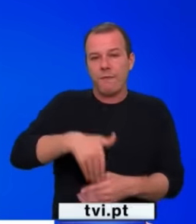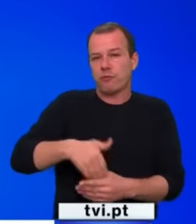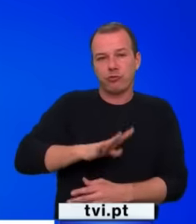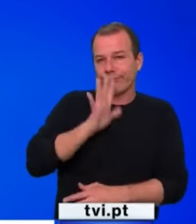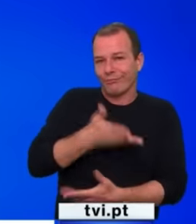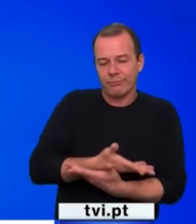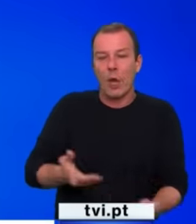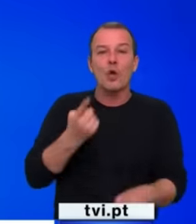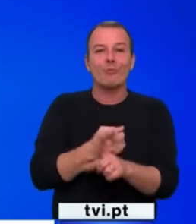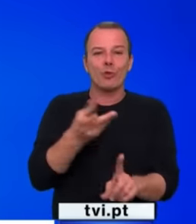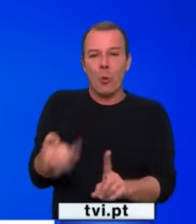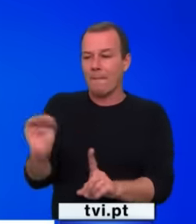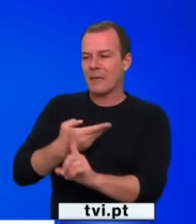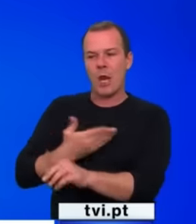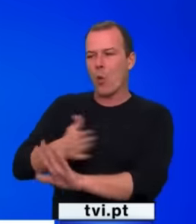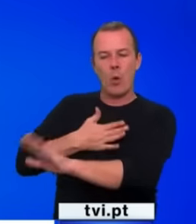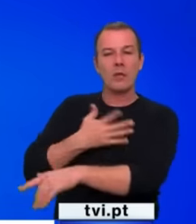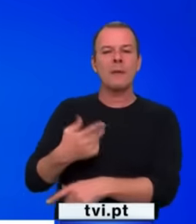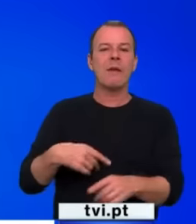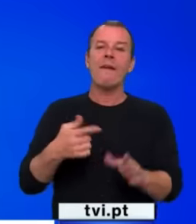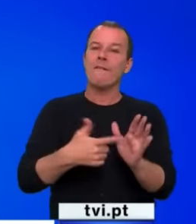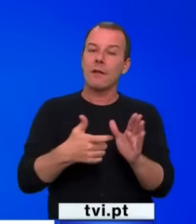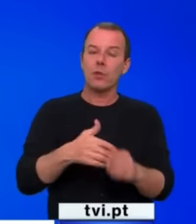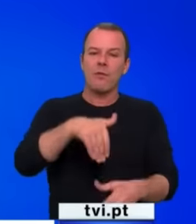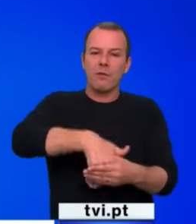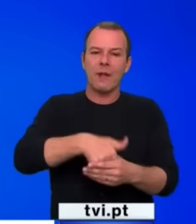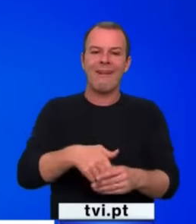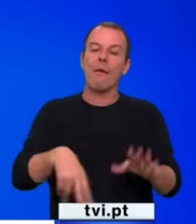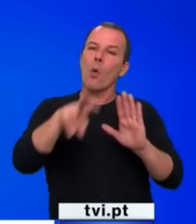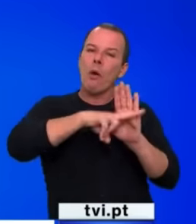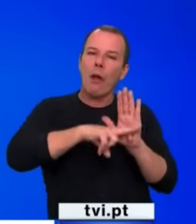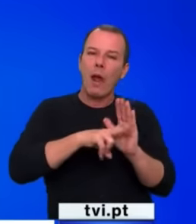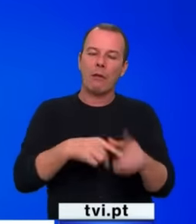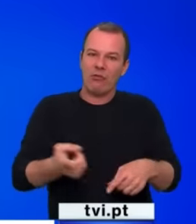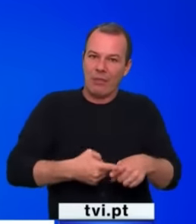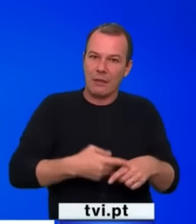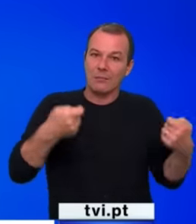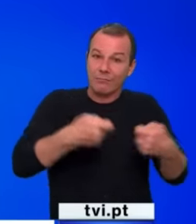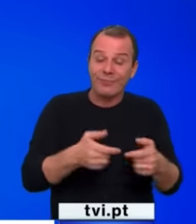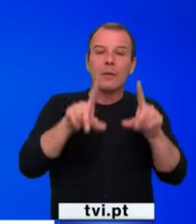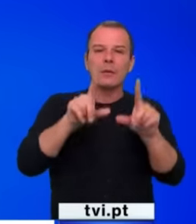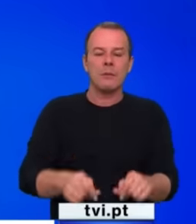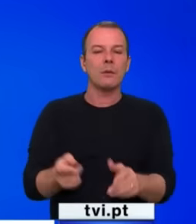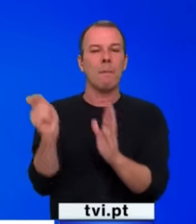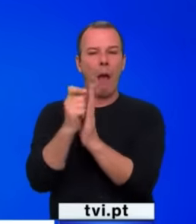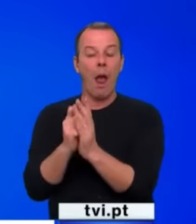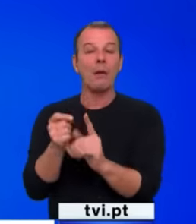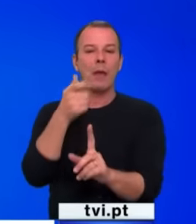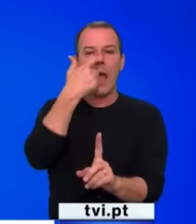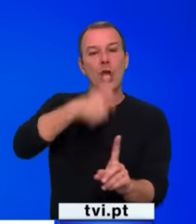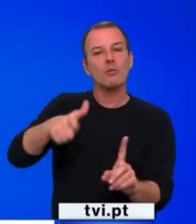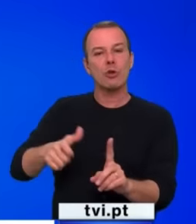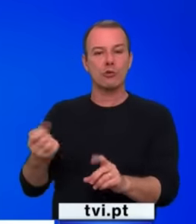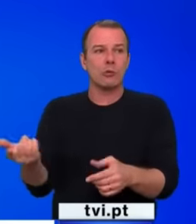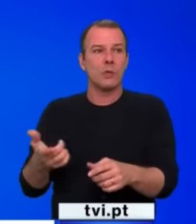o PSD não o quis, a regulação da representação de interesses, o registro das interações que os titulares de cargos